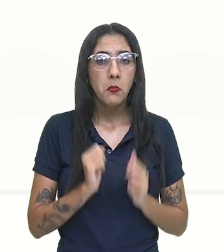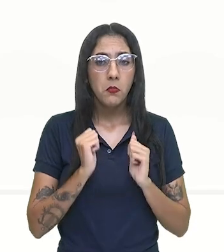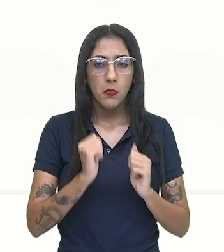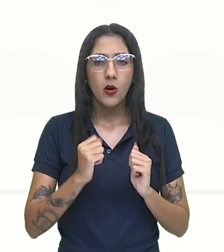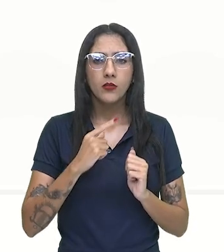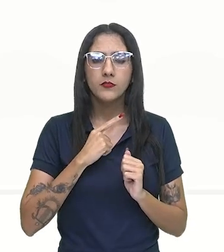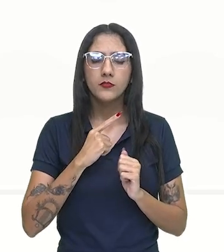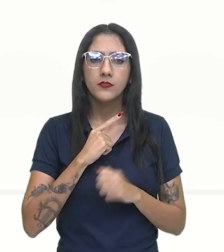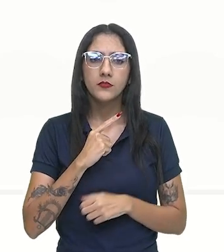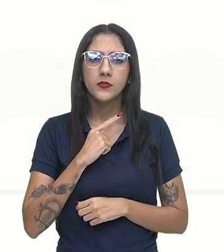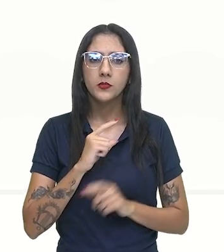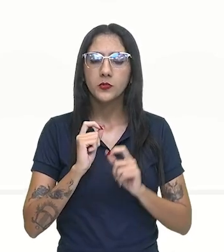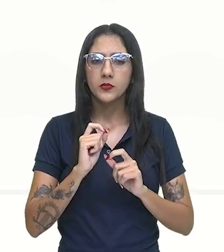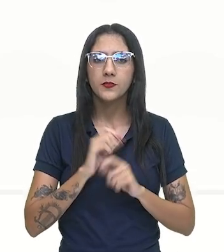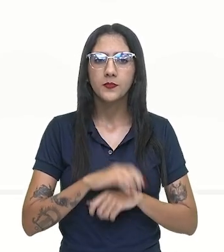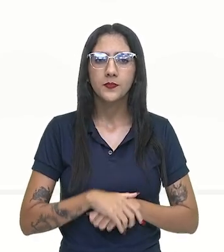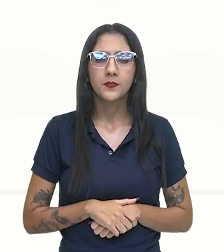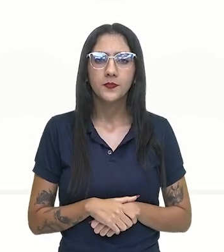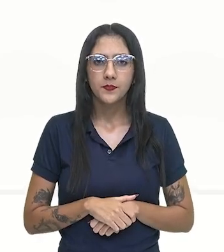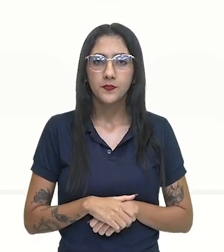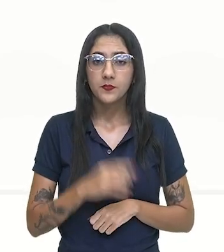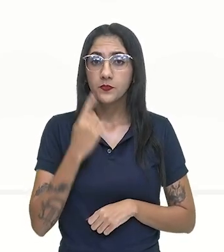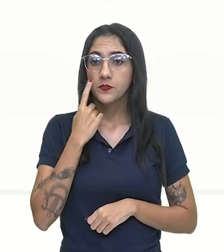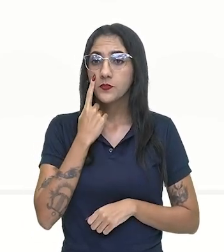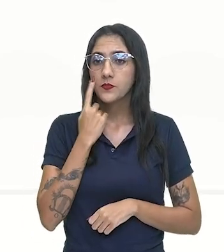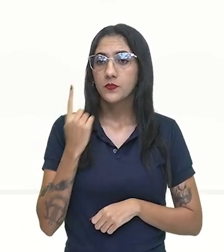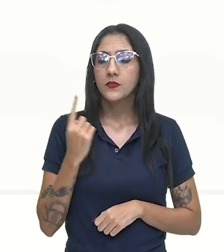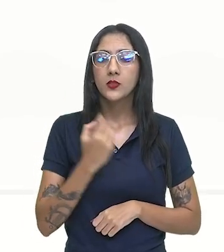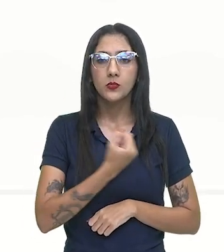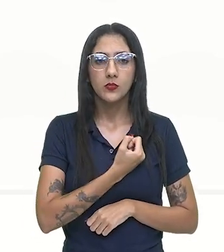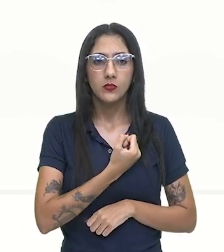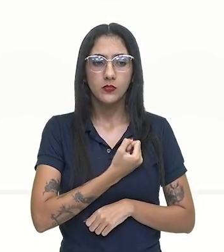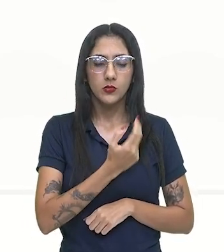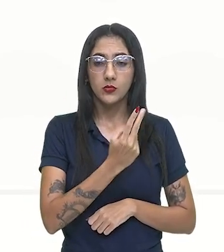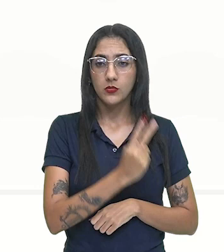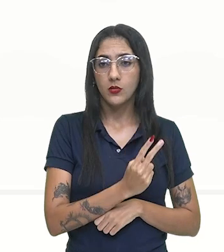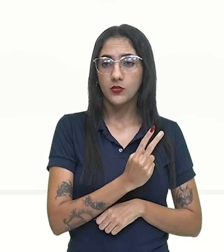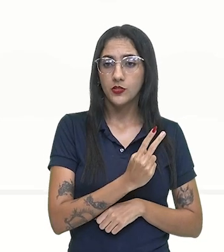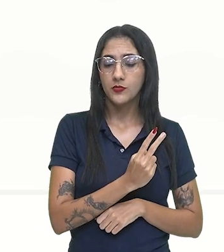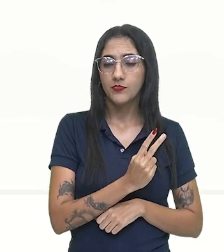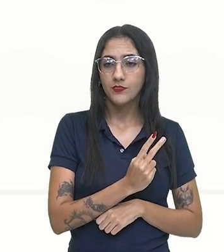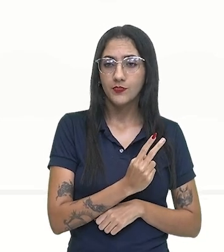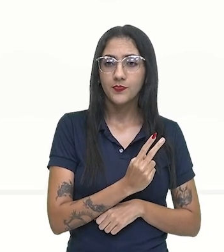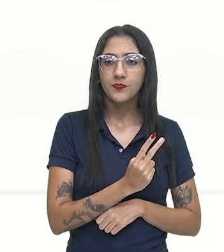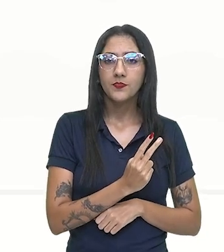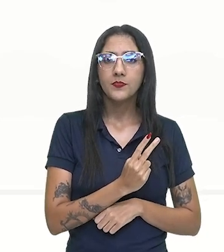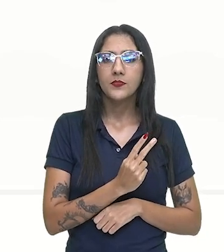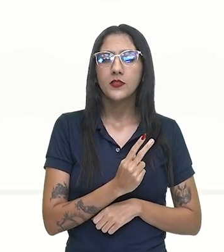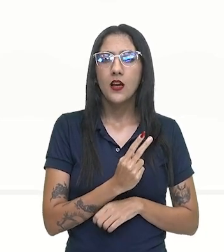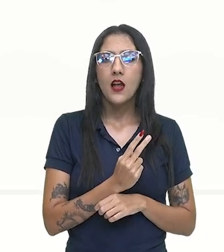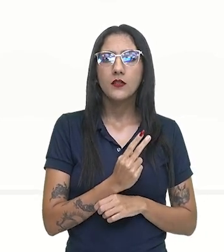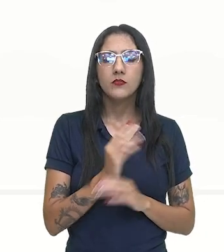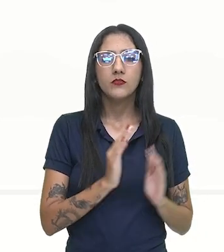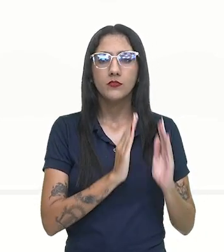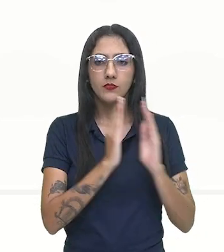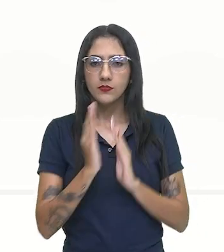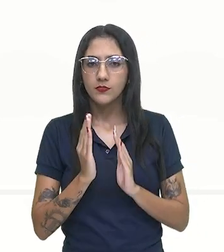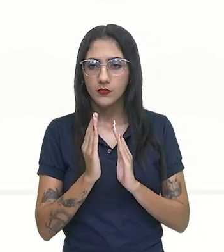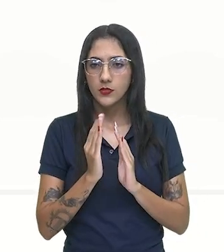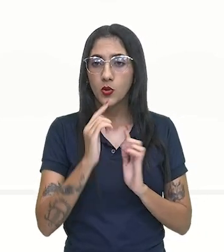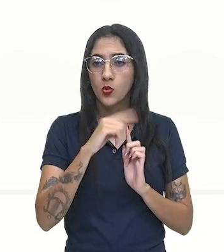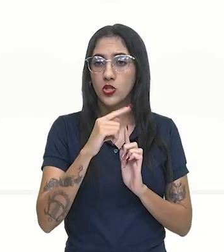de possibilidades é pegar aqui o 2 tipos de salada, 2 tipos aí de